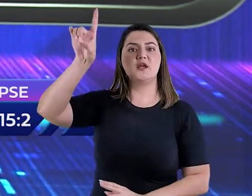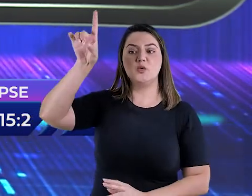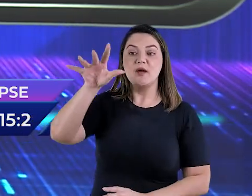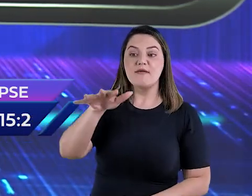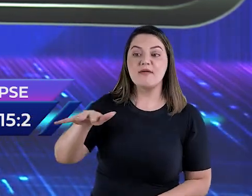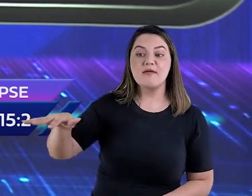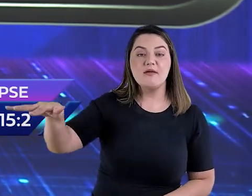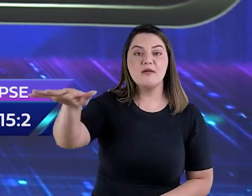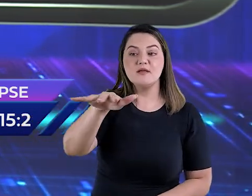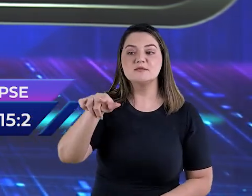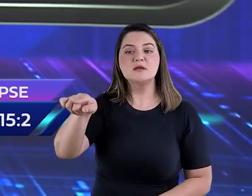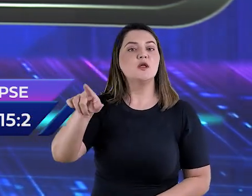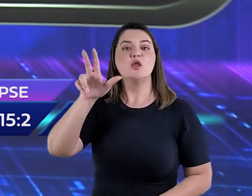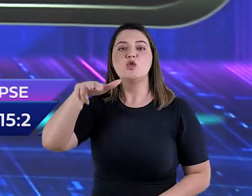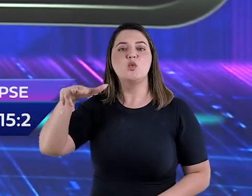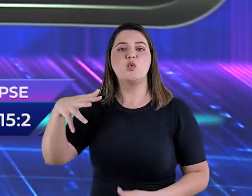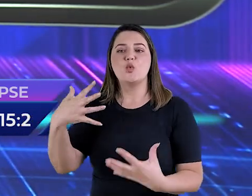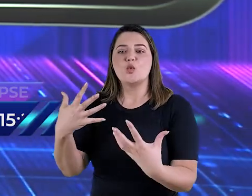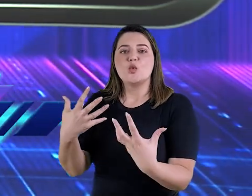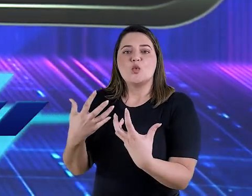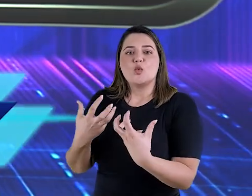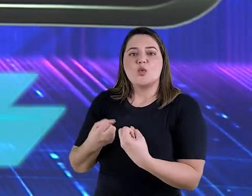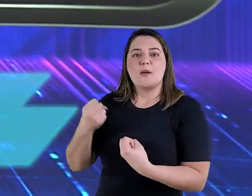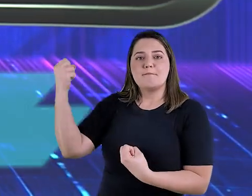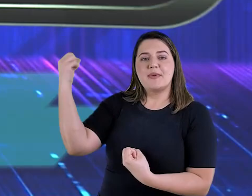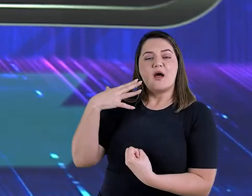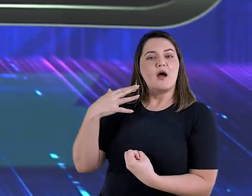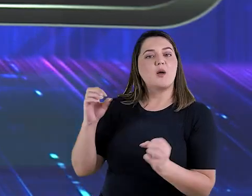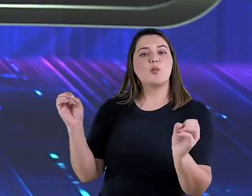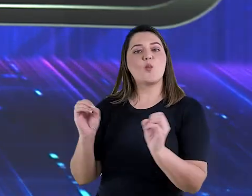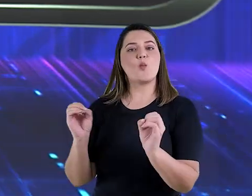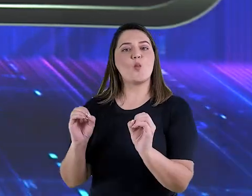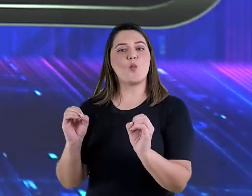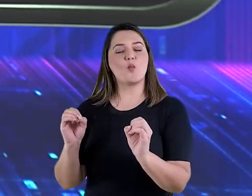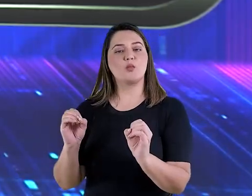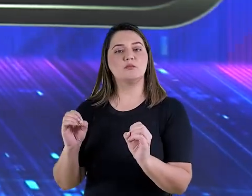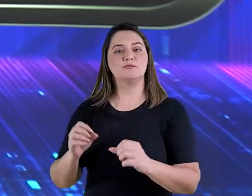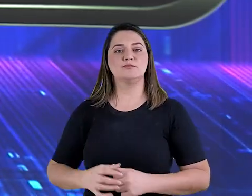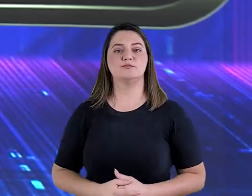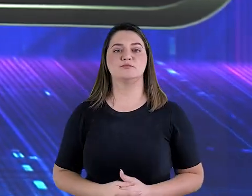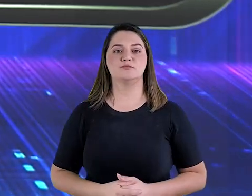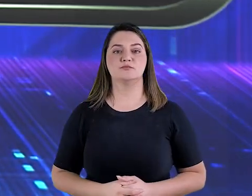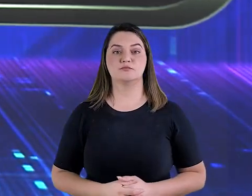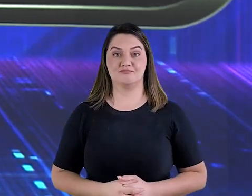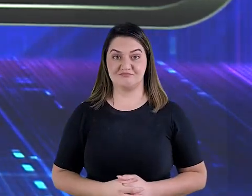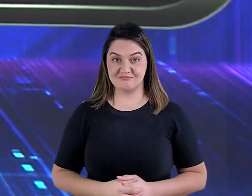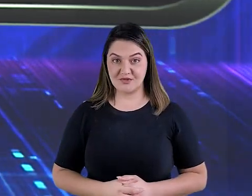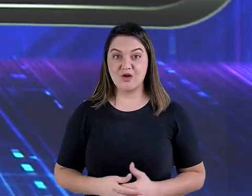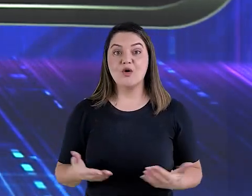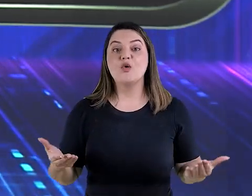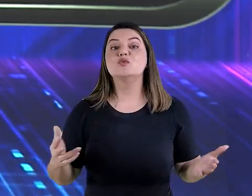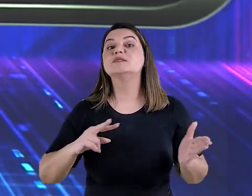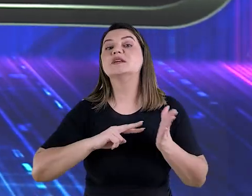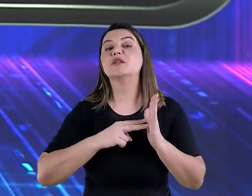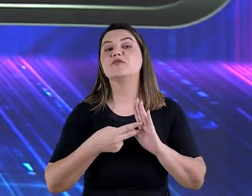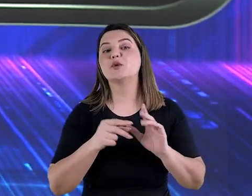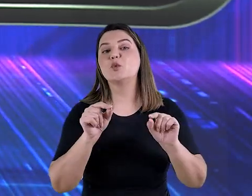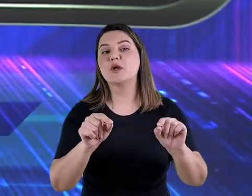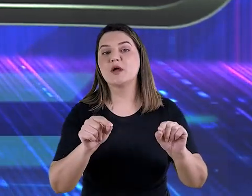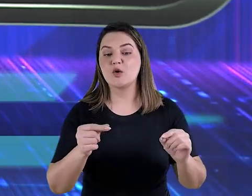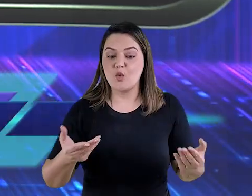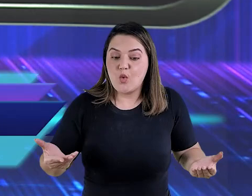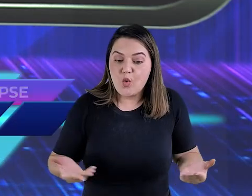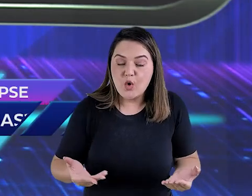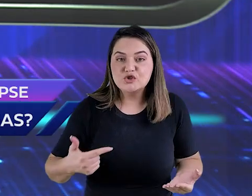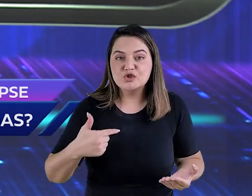são aqueles que não sofrerão as consequências das últimas pragas. Aqueles que hoje colocam a